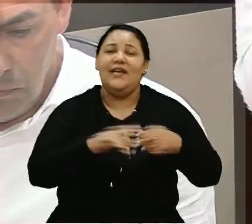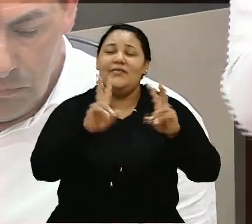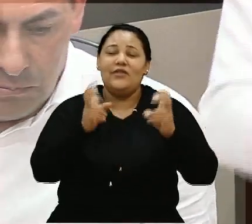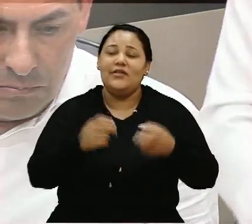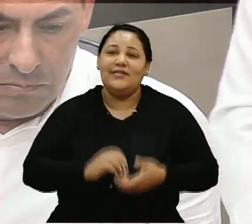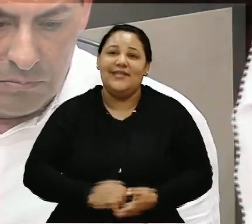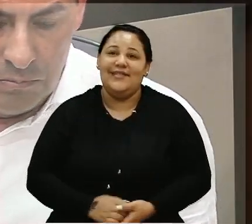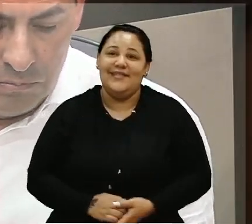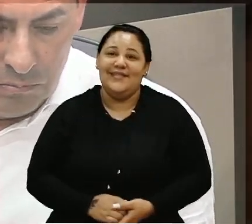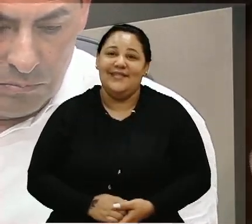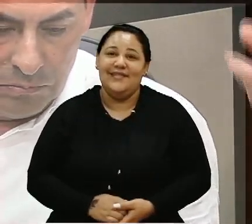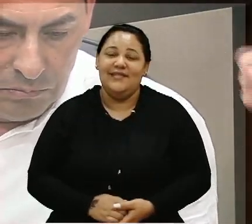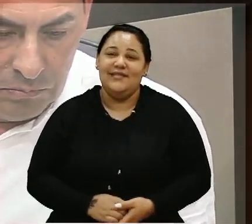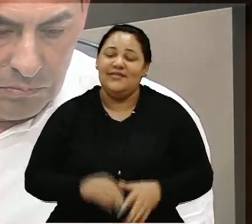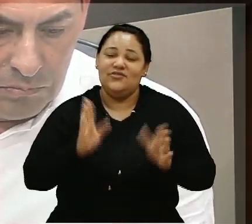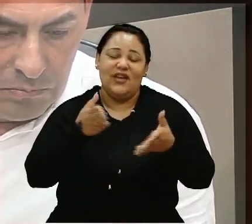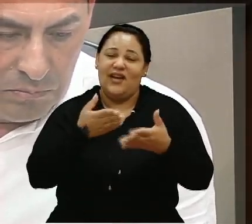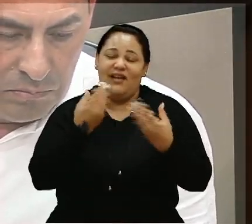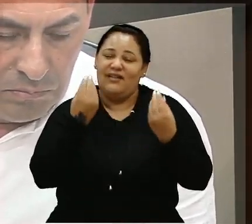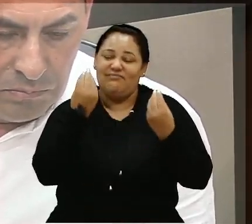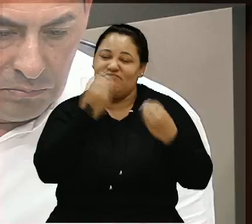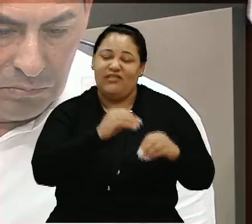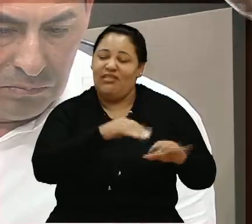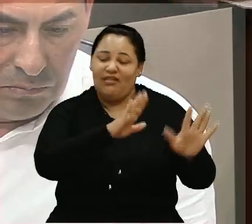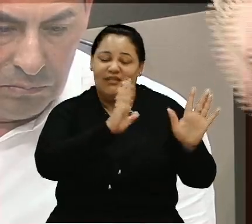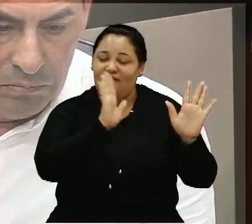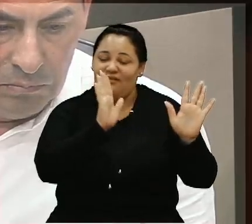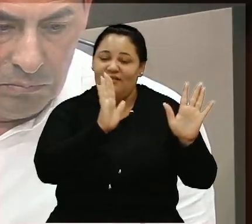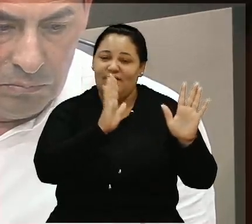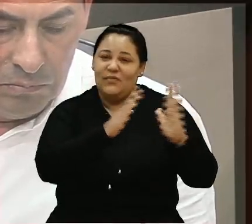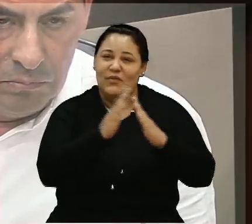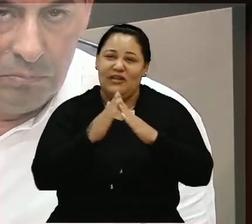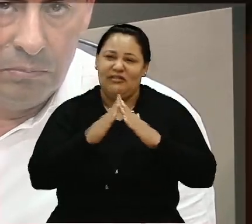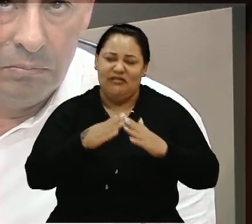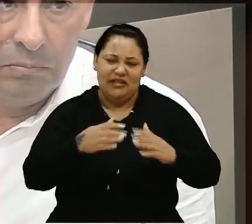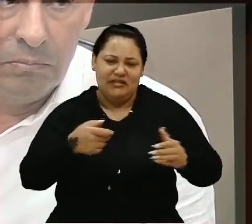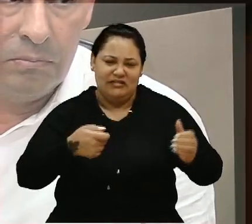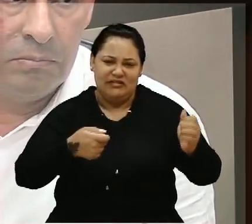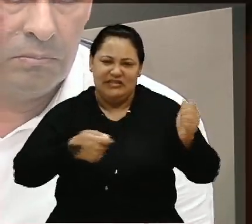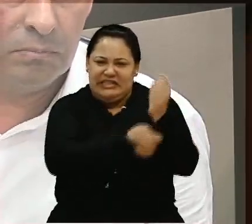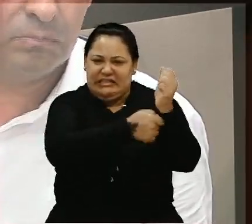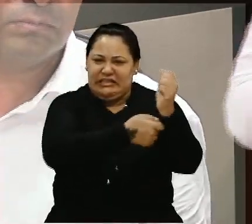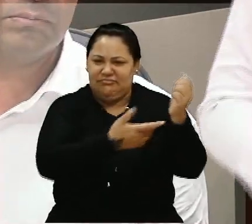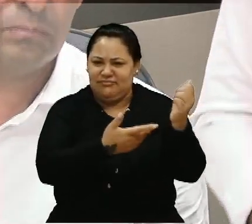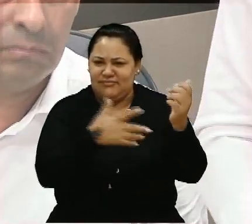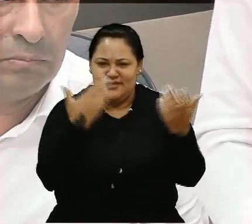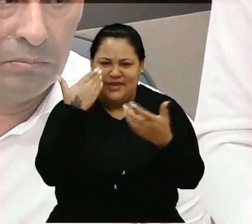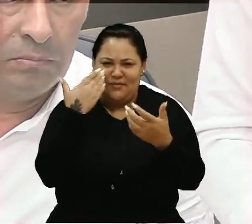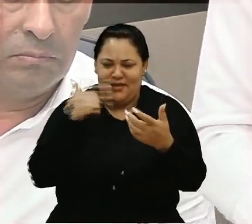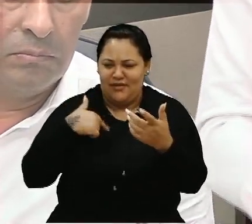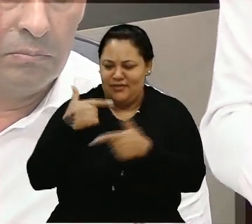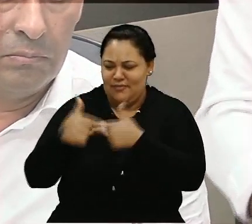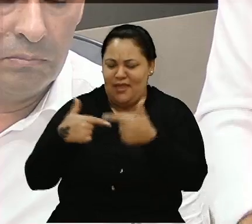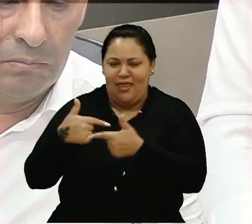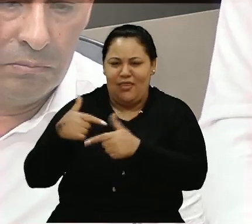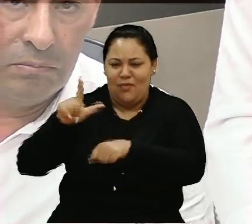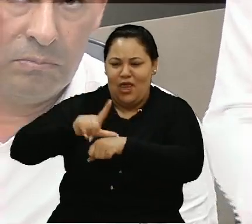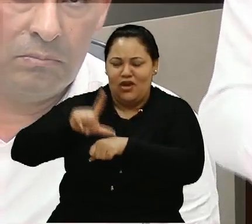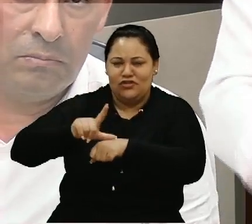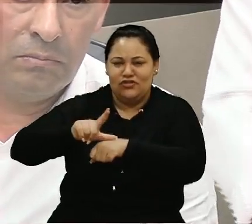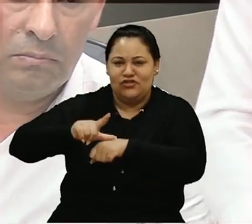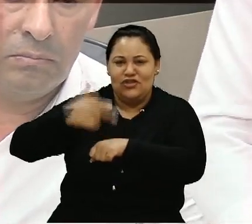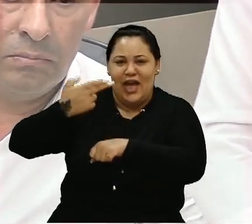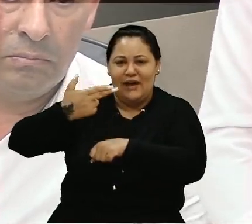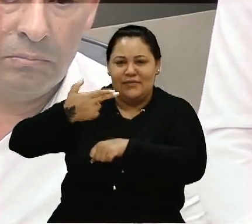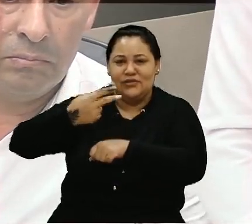mas a vereadora Andressa trouxe a questão dos moradores de rua, que a gente teria dado choque neles, alguma coisa assim. Eu trabalhei numa loja de armas 2 anos e pouco.